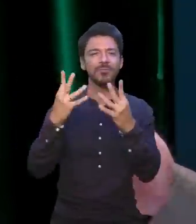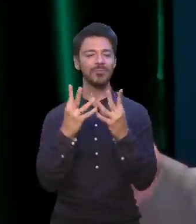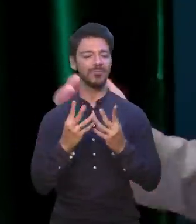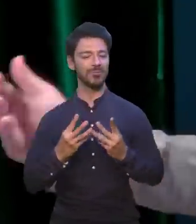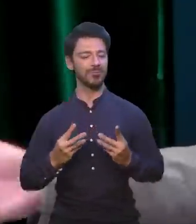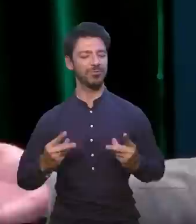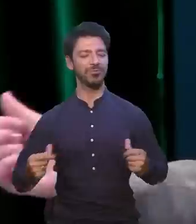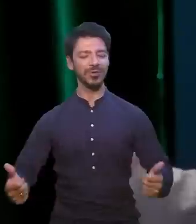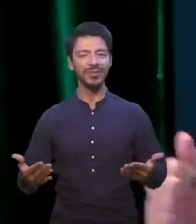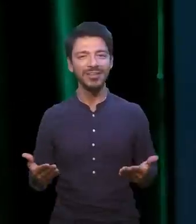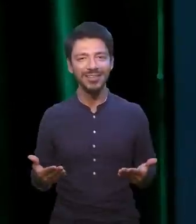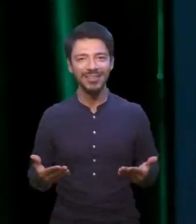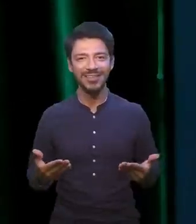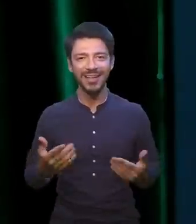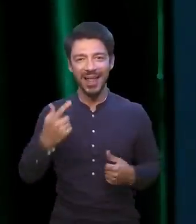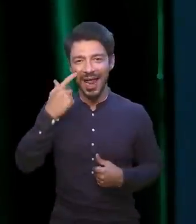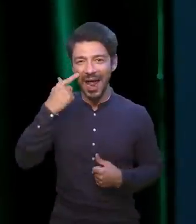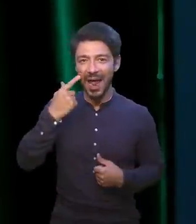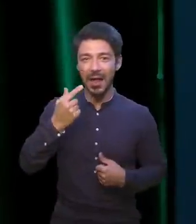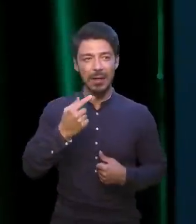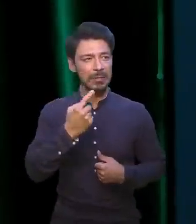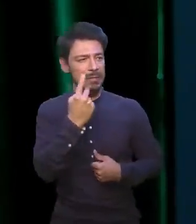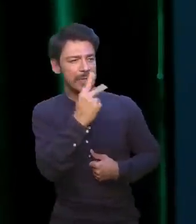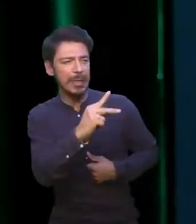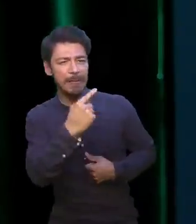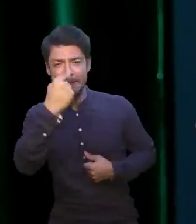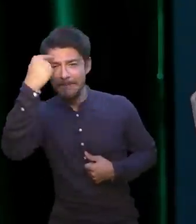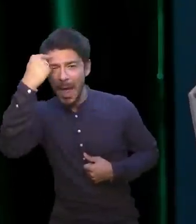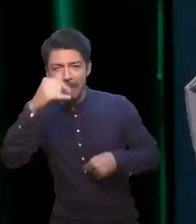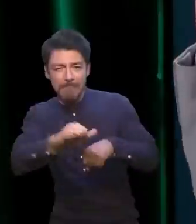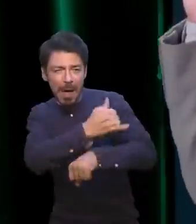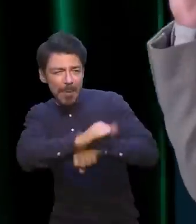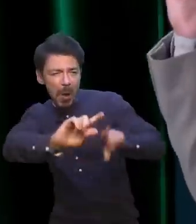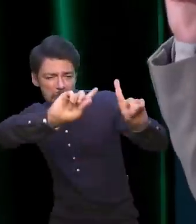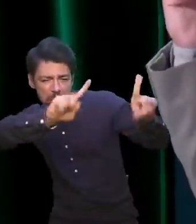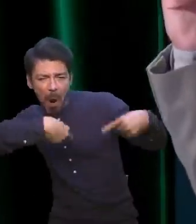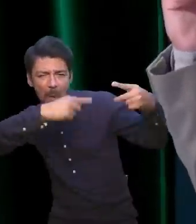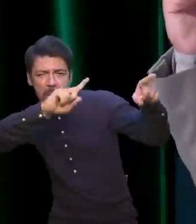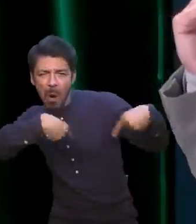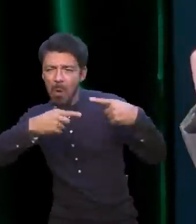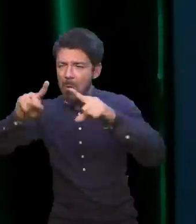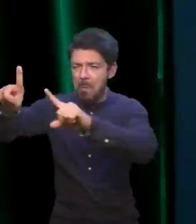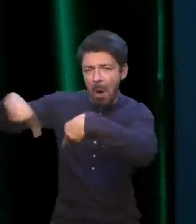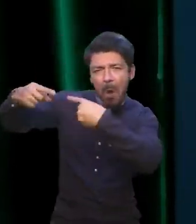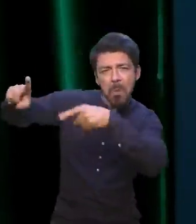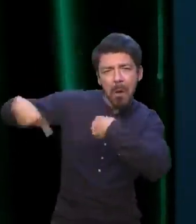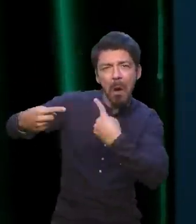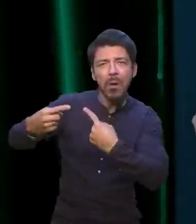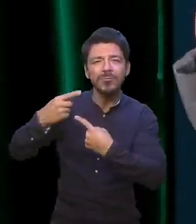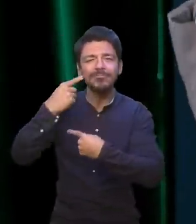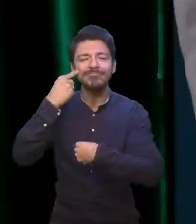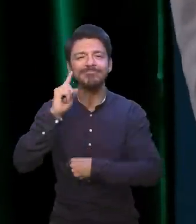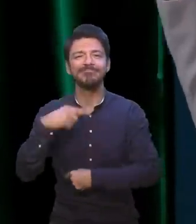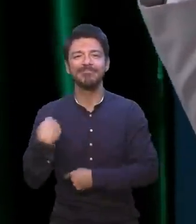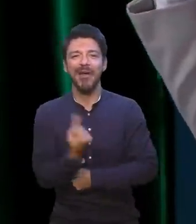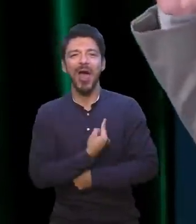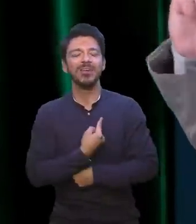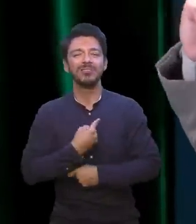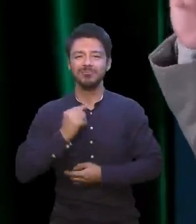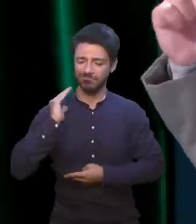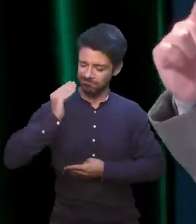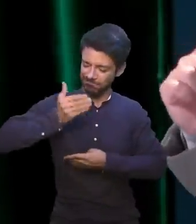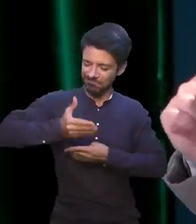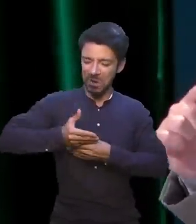poderão vir vibrações negativas, mas nós estaremos, portanto, num padrão de sintonia. Para nós é muito difícil manter um padrão